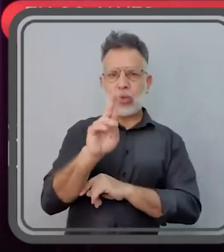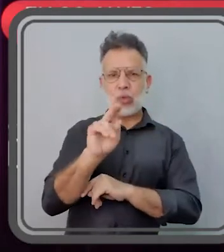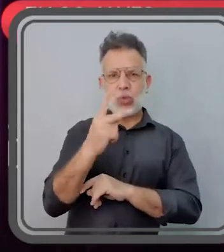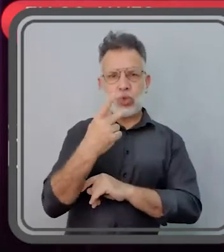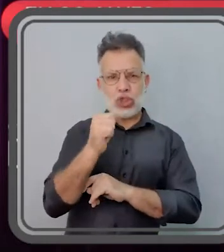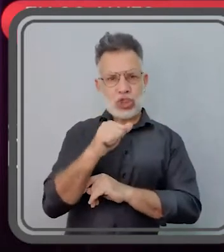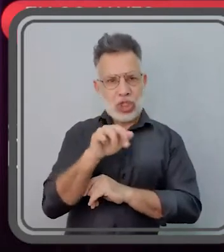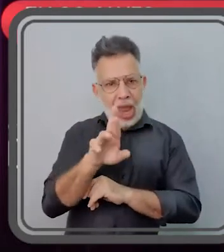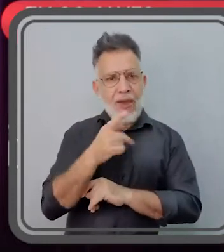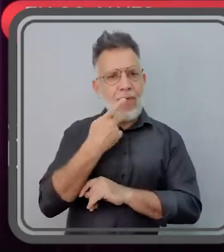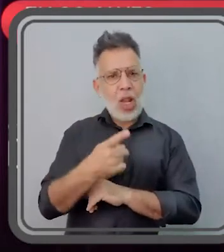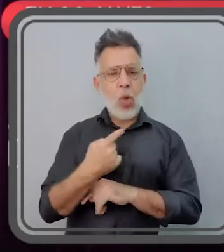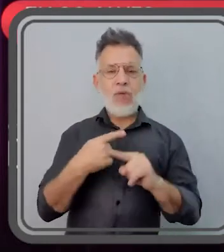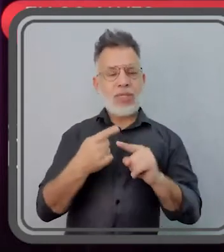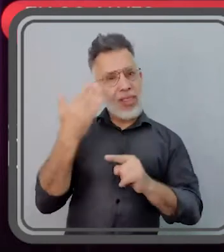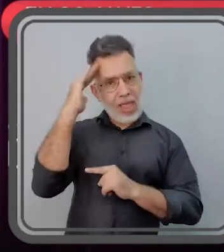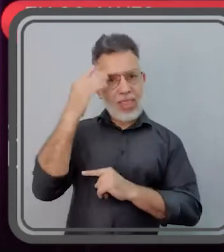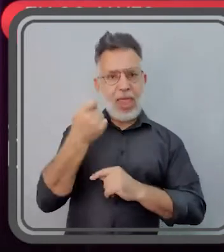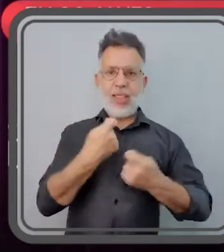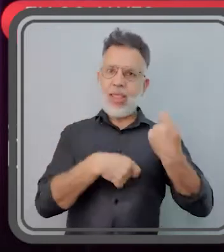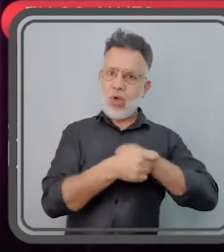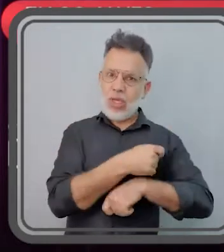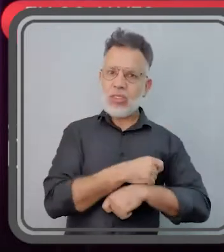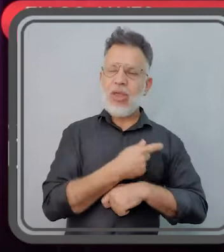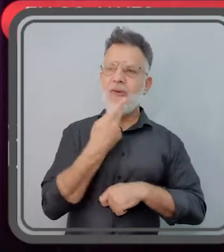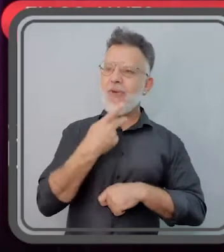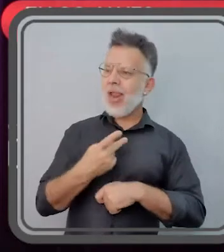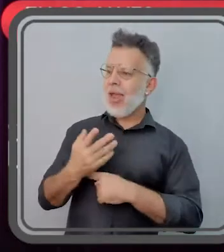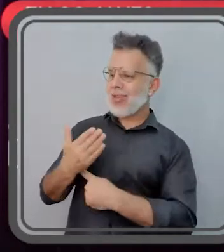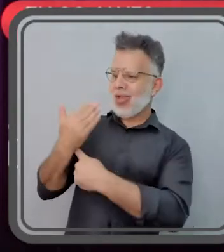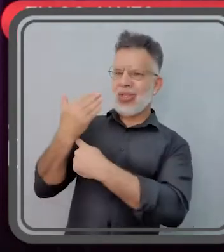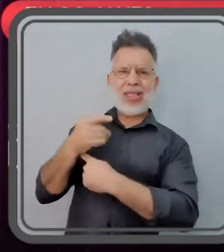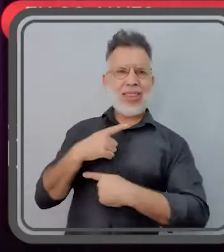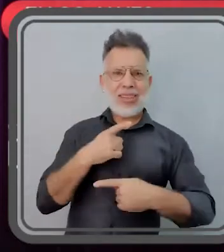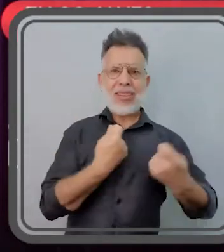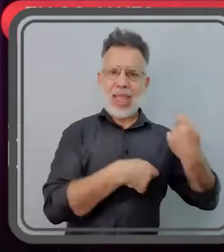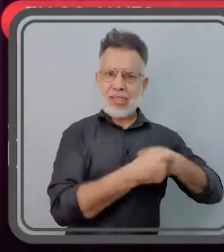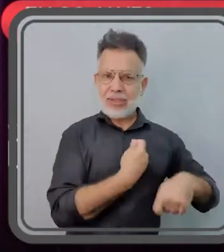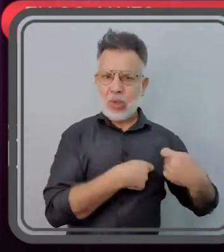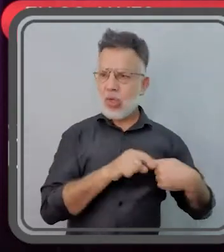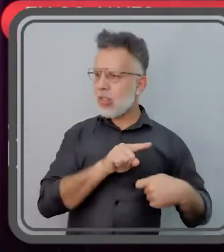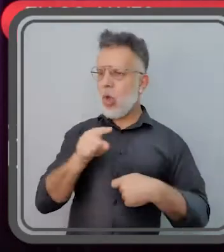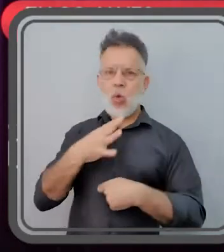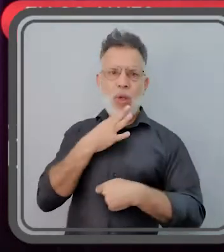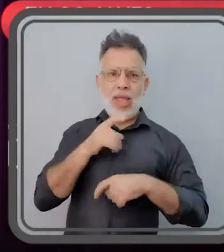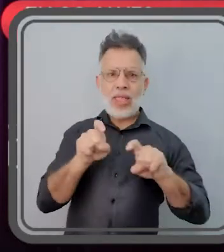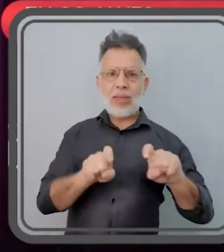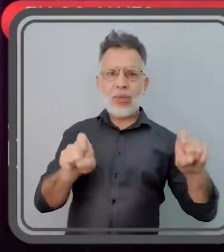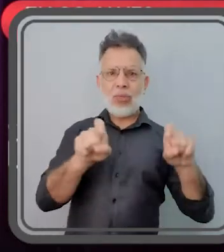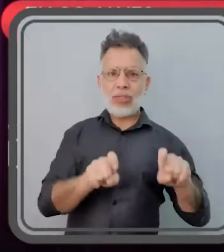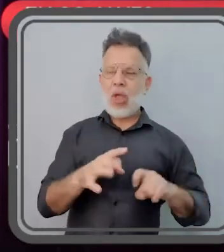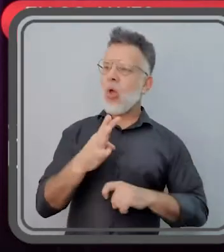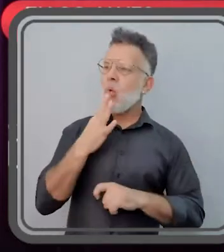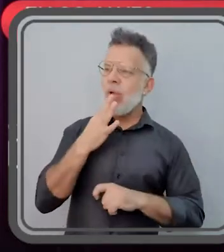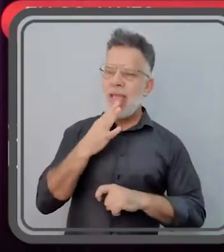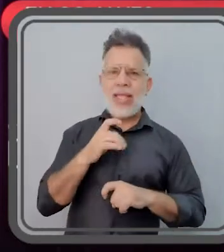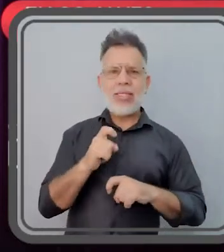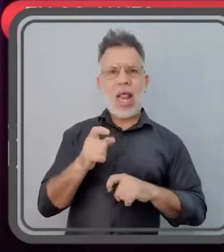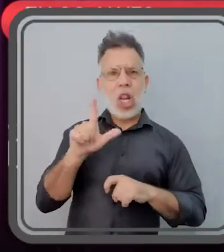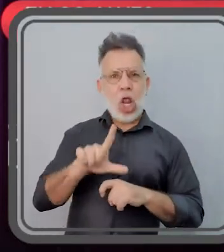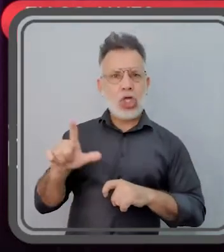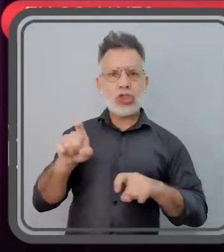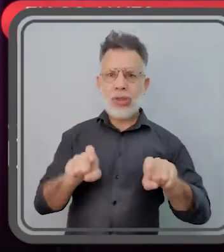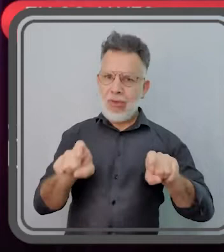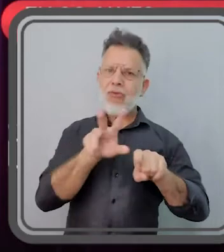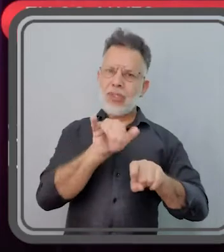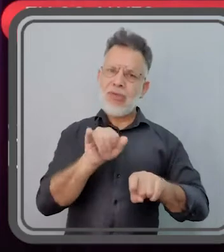de negócio. A gente sempre fala muito de tecnologia, tem a ver com entender de negócio. Você entende de negócio, você conhece programação, conhece lógica de programação, você vai trabalhar